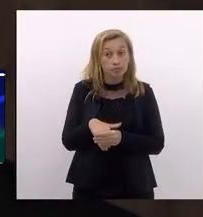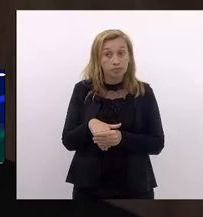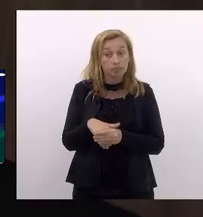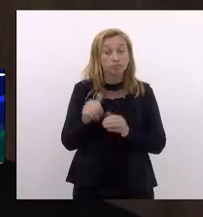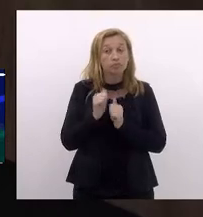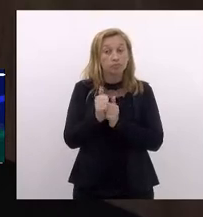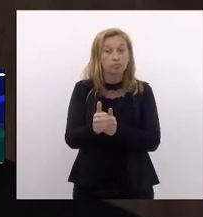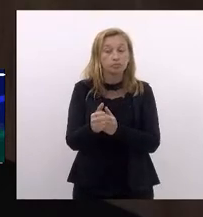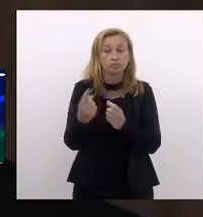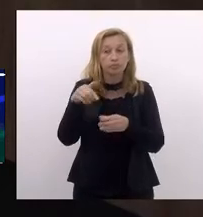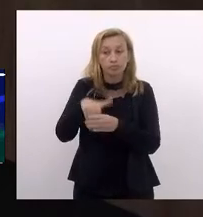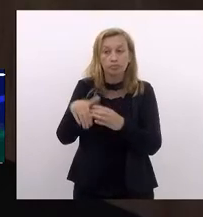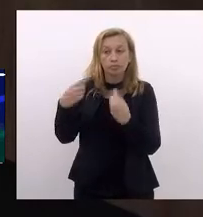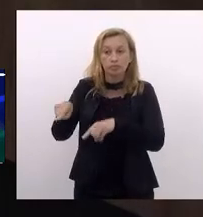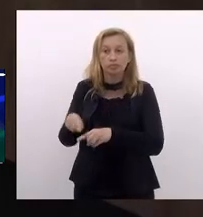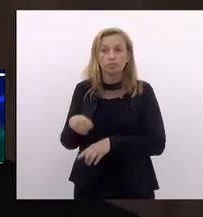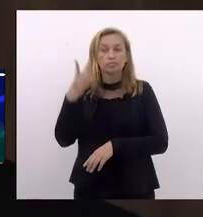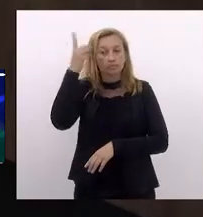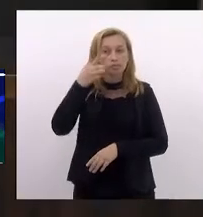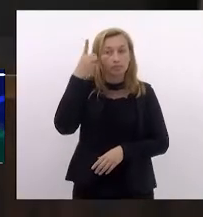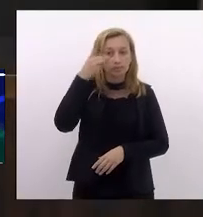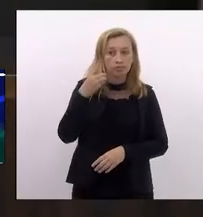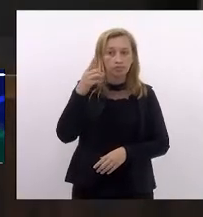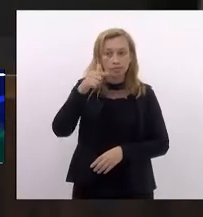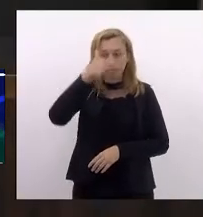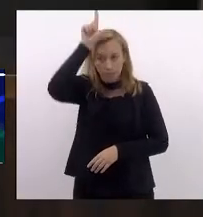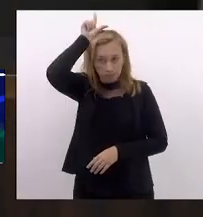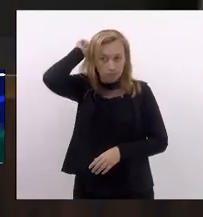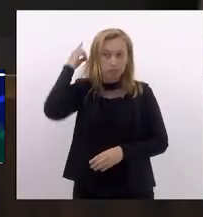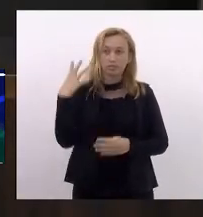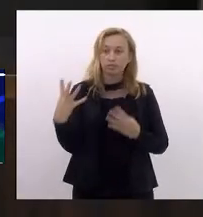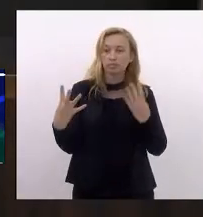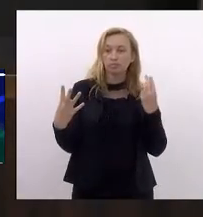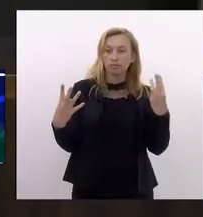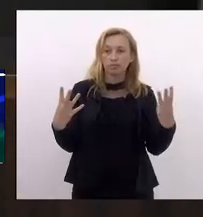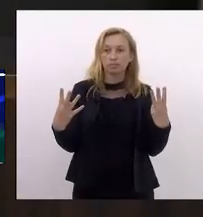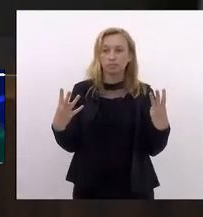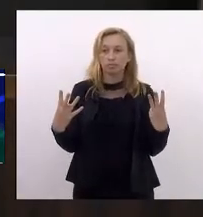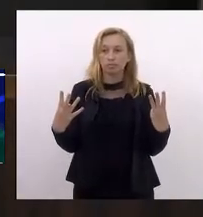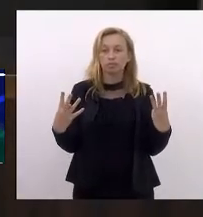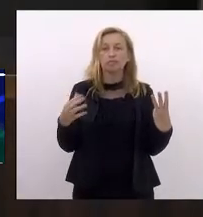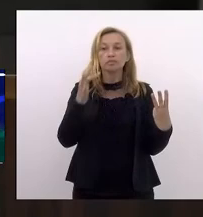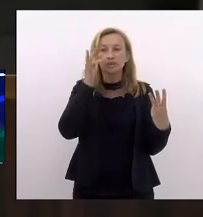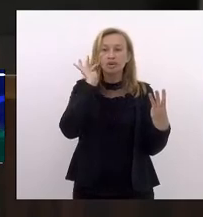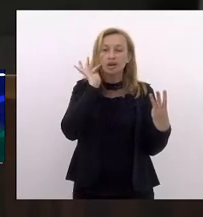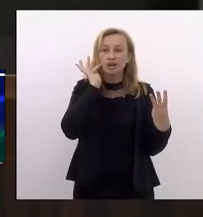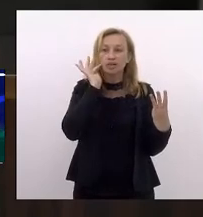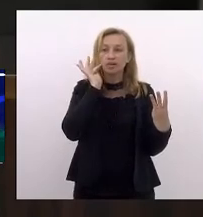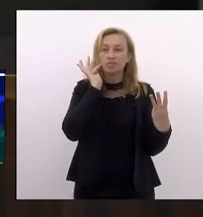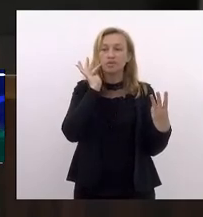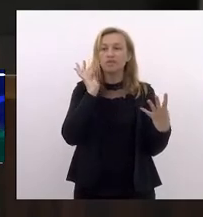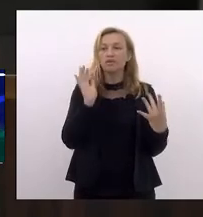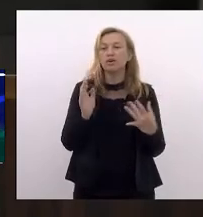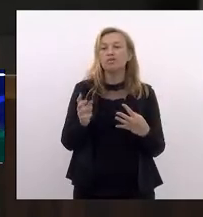acompanhando a divergência do deputado Luiz Paulo há três pela comissão de educação Deputado Lacerda filho